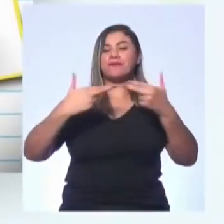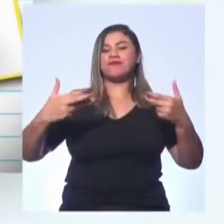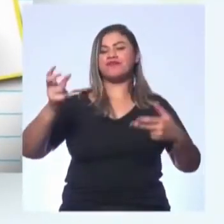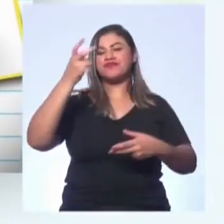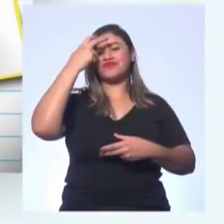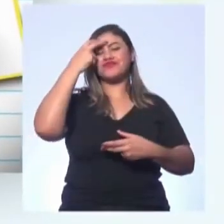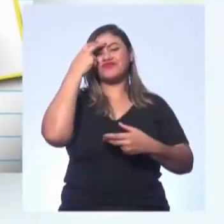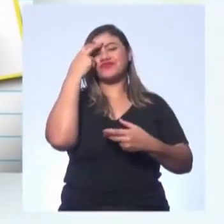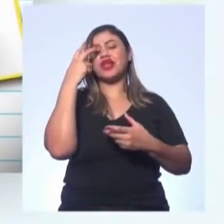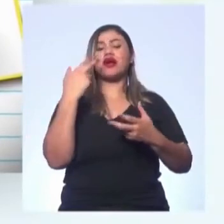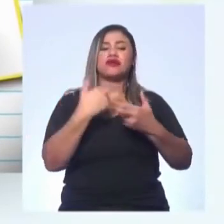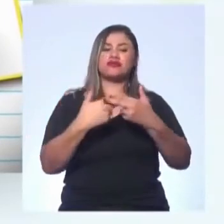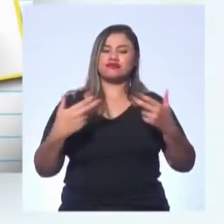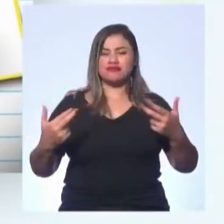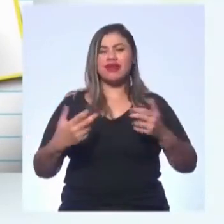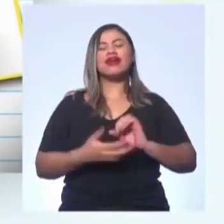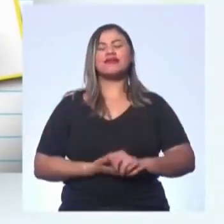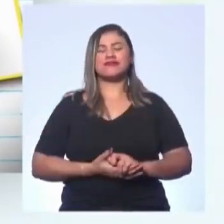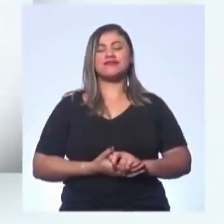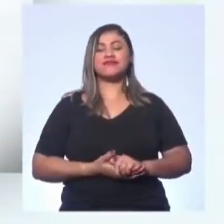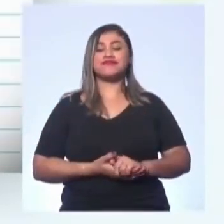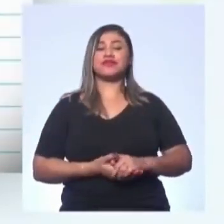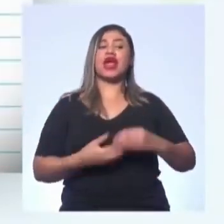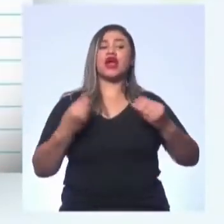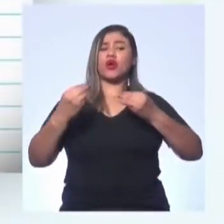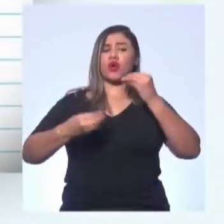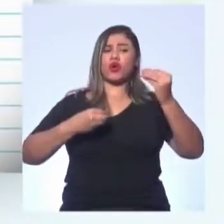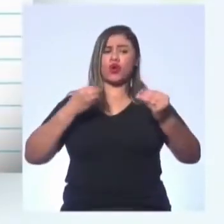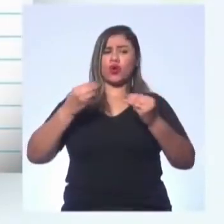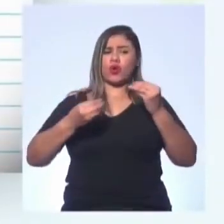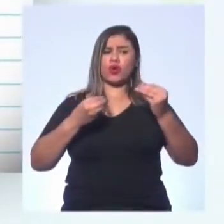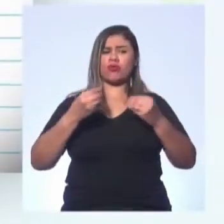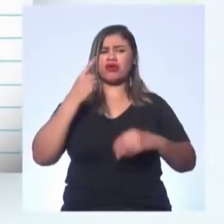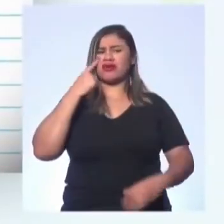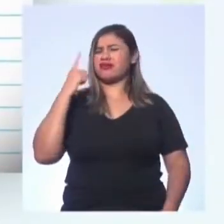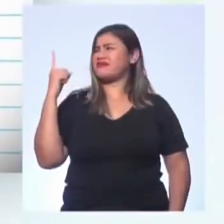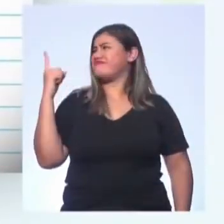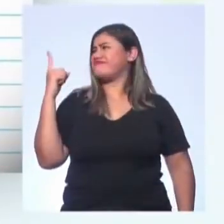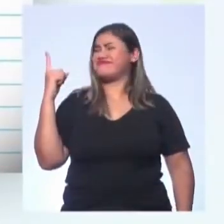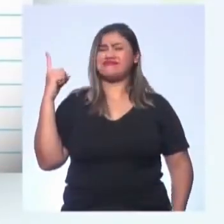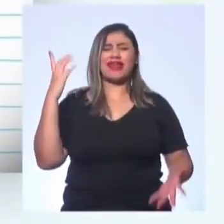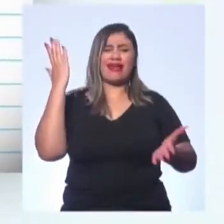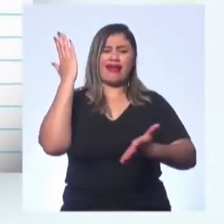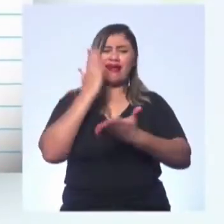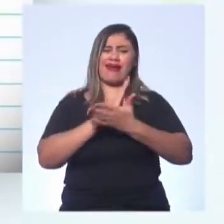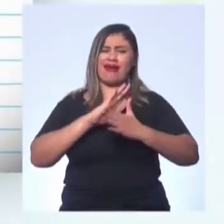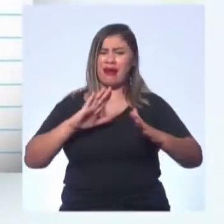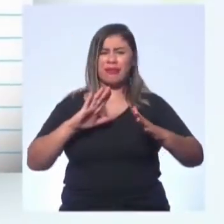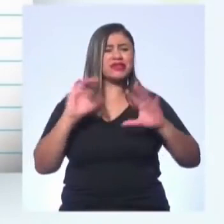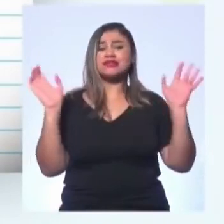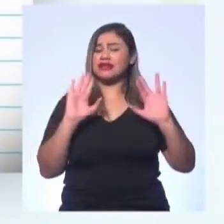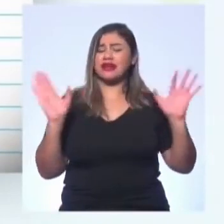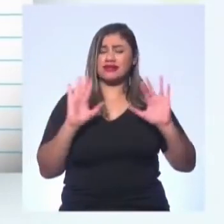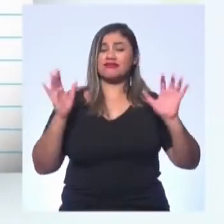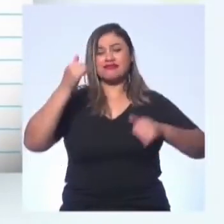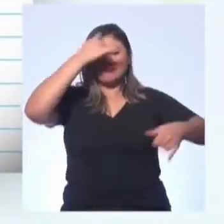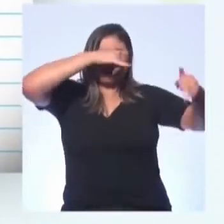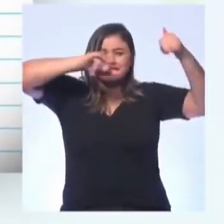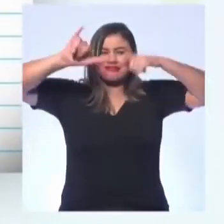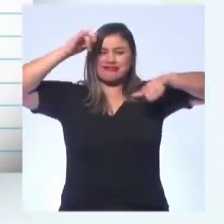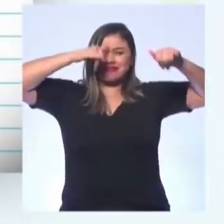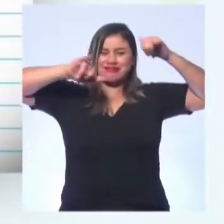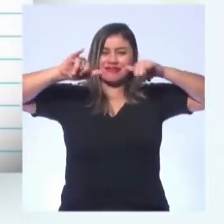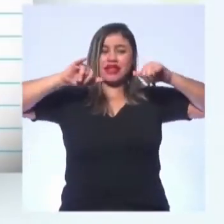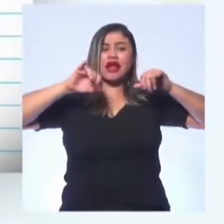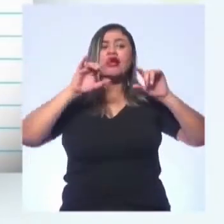entre outros fatores. Só assim evitaremos esses futuros apocalípticos que vemos em filmes de catástrofe, não é mesmo? E mesmo